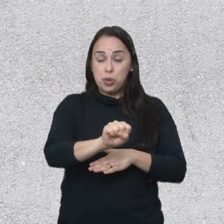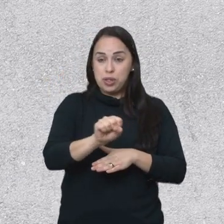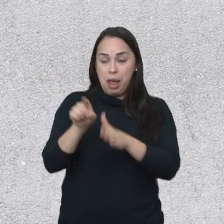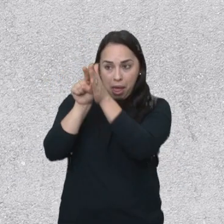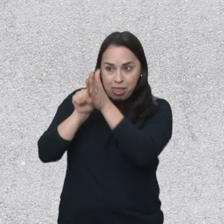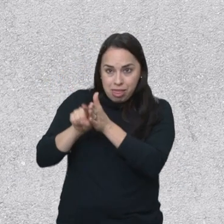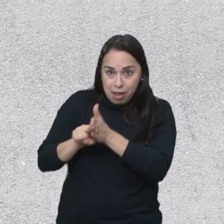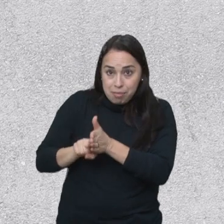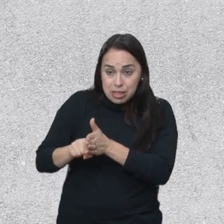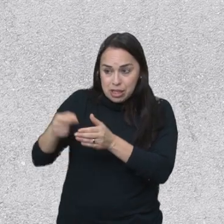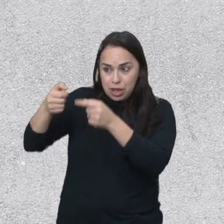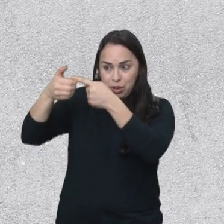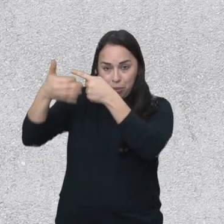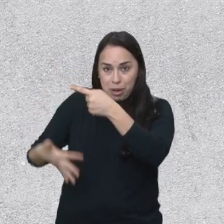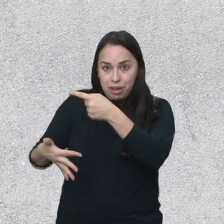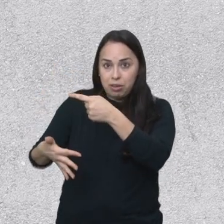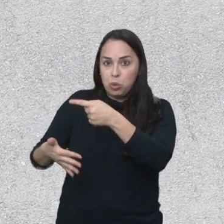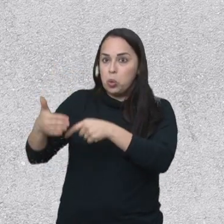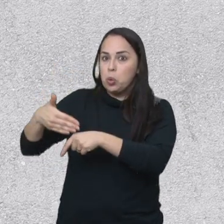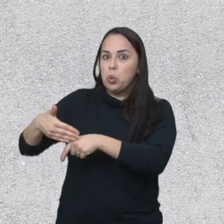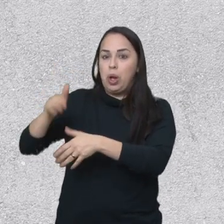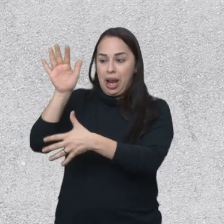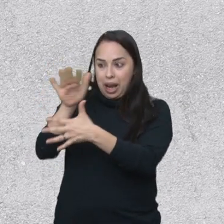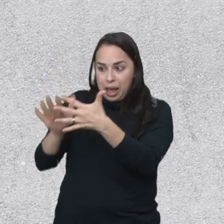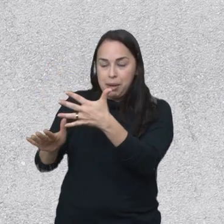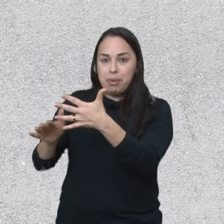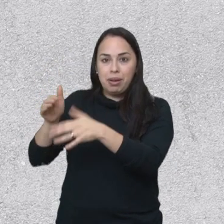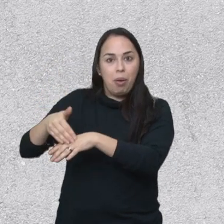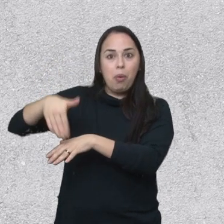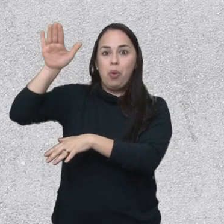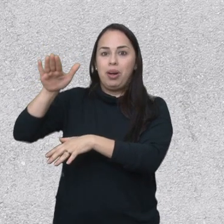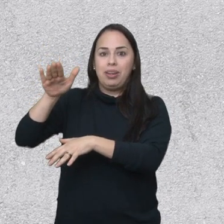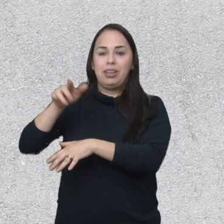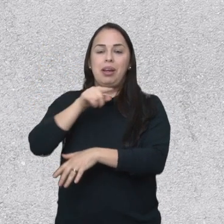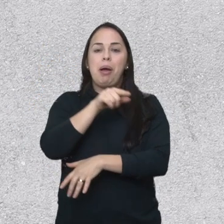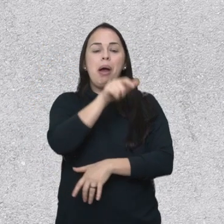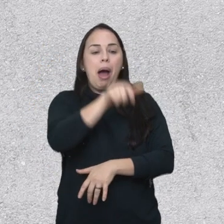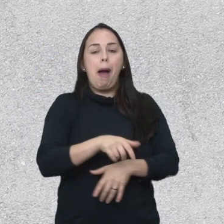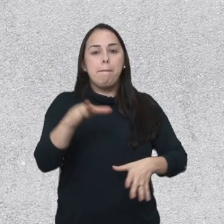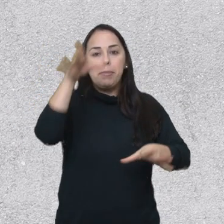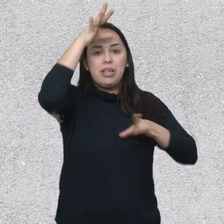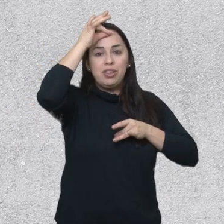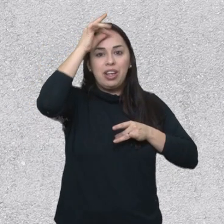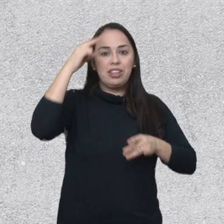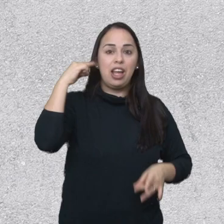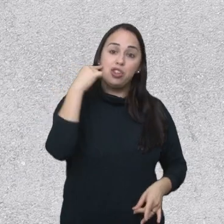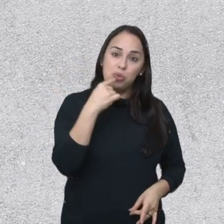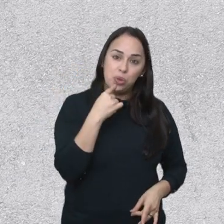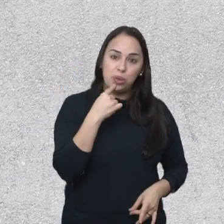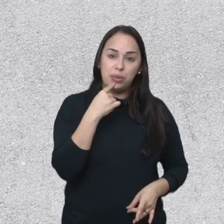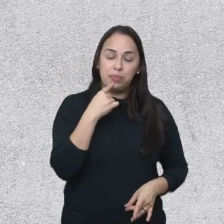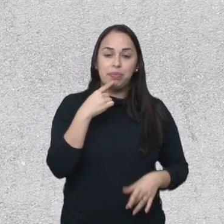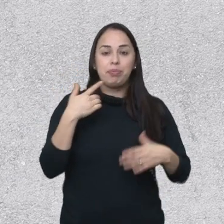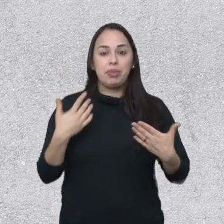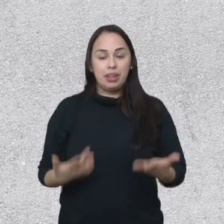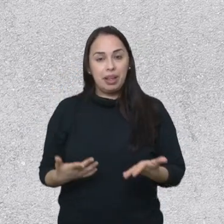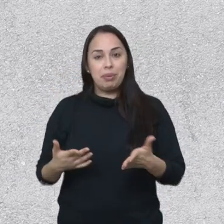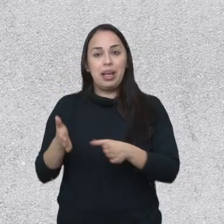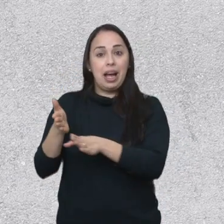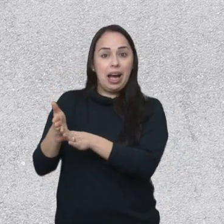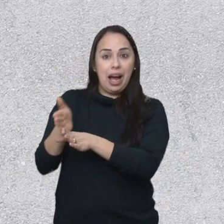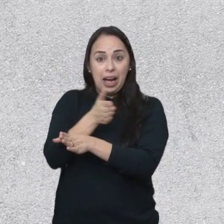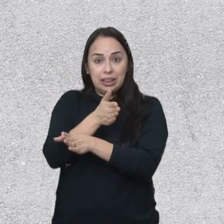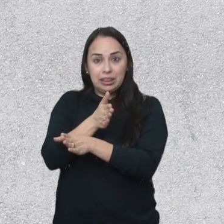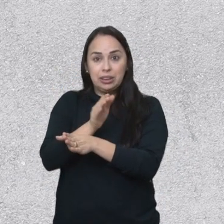Libras aumentou 250% no Brasil. Isso graças à personagem Macari, que é surda. E antes mesmo disso, durante o período